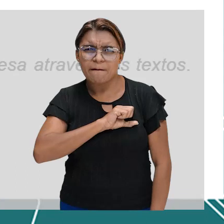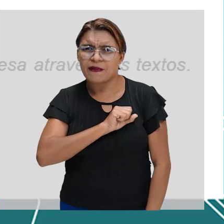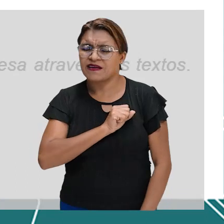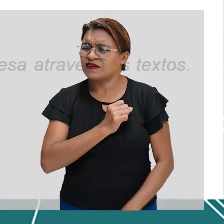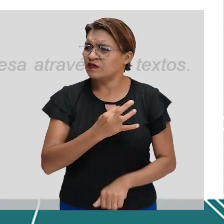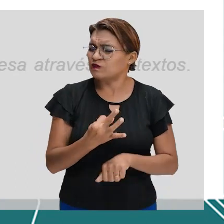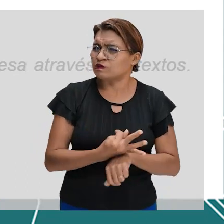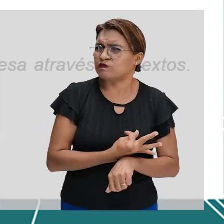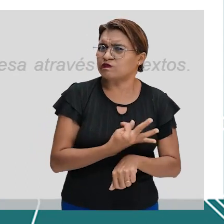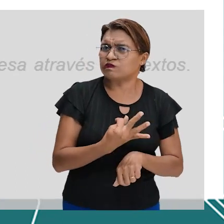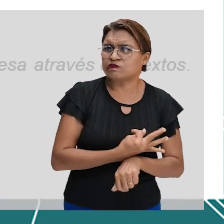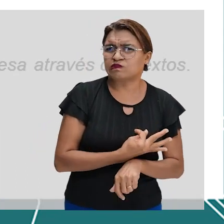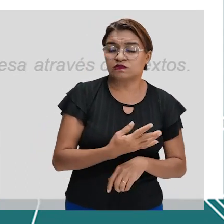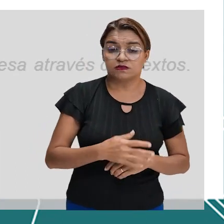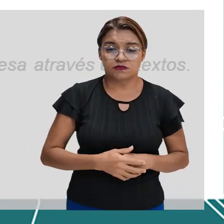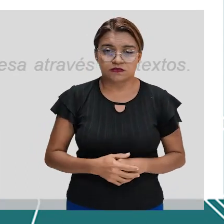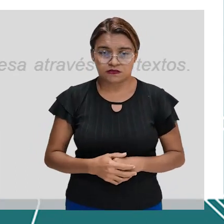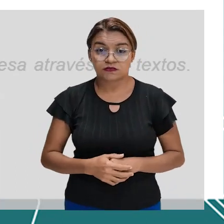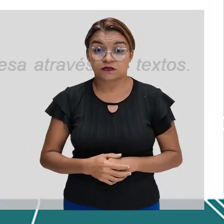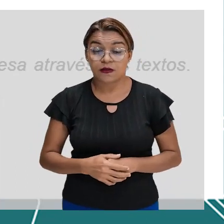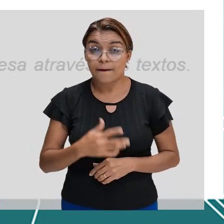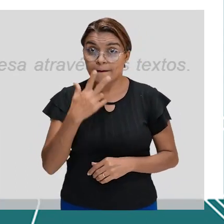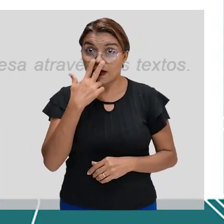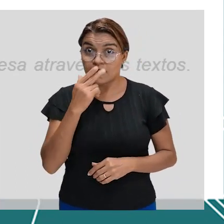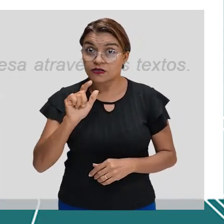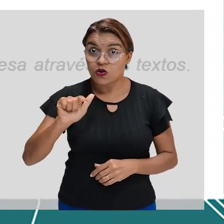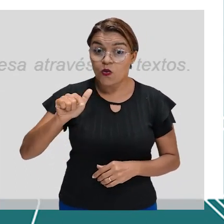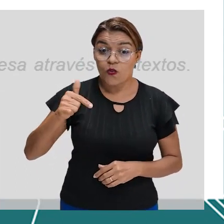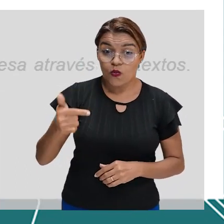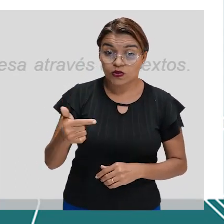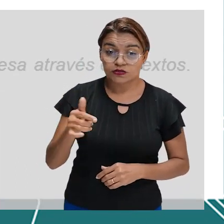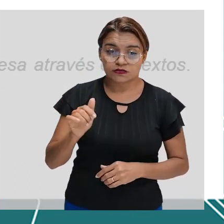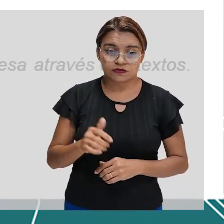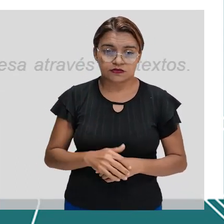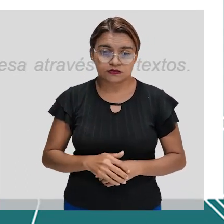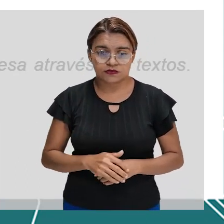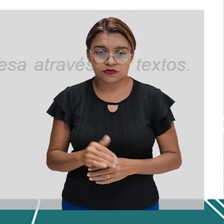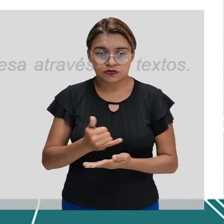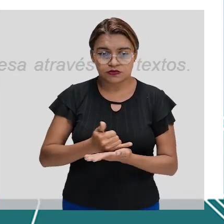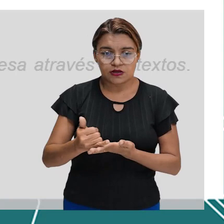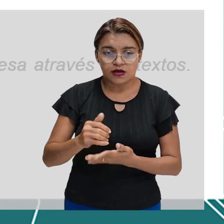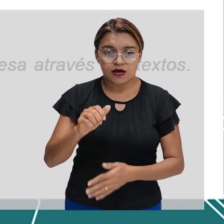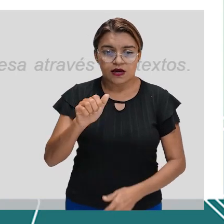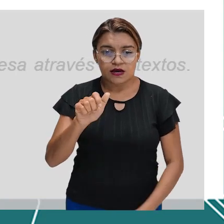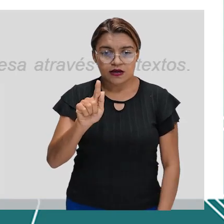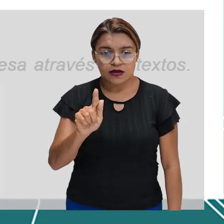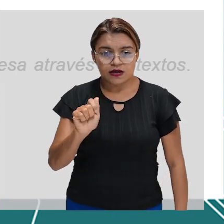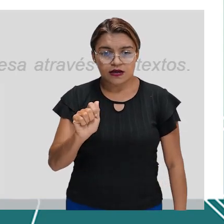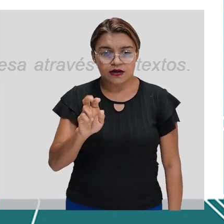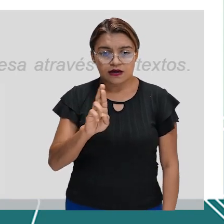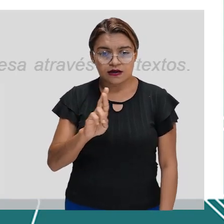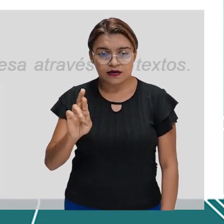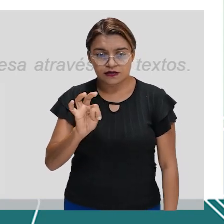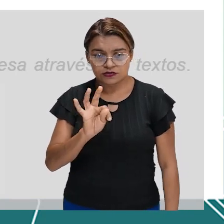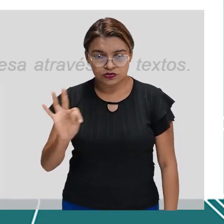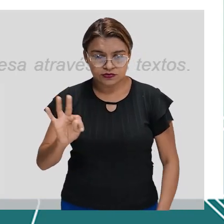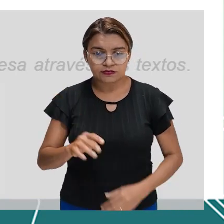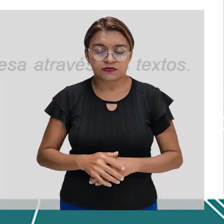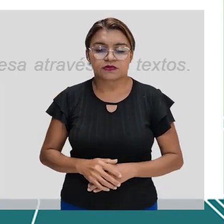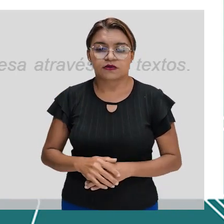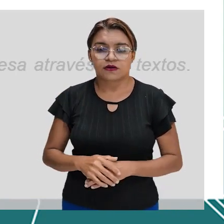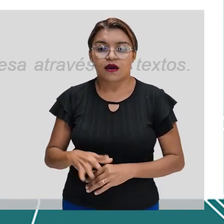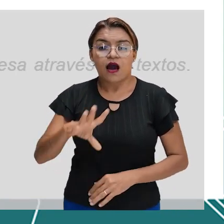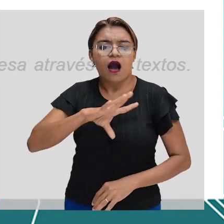aqui eu já tenho Almeida garrê que é o introdutor do do Romantismo em Portugal como eu amo